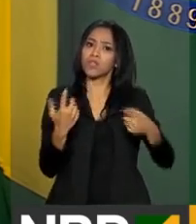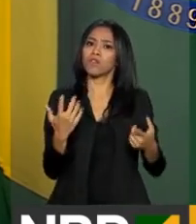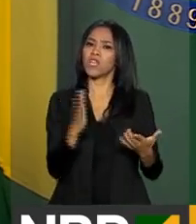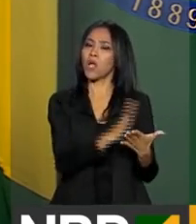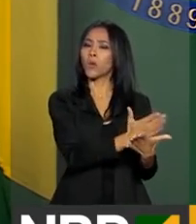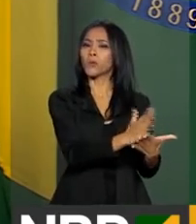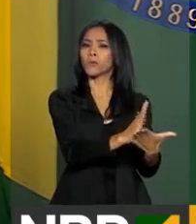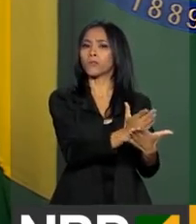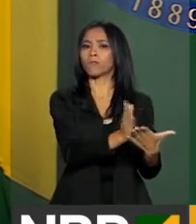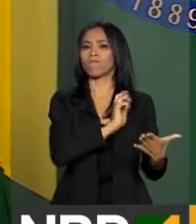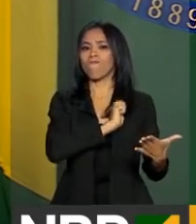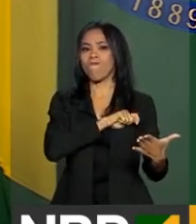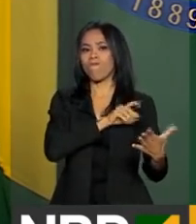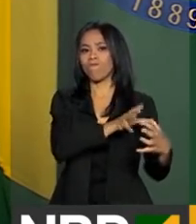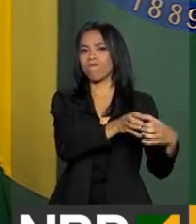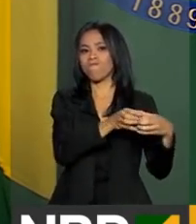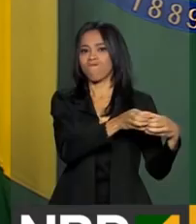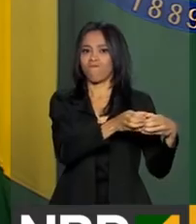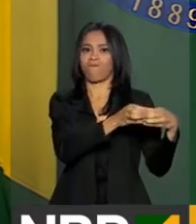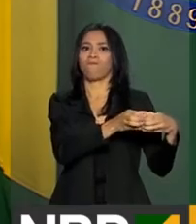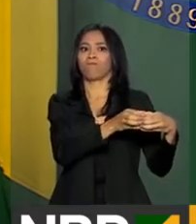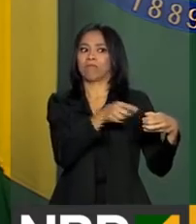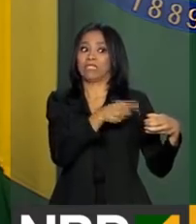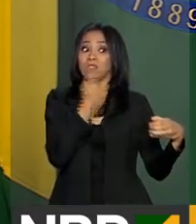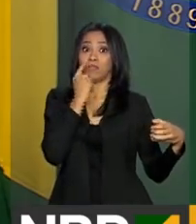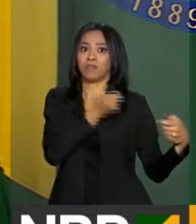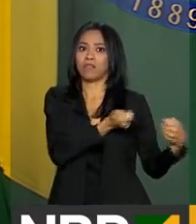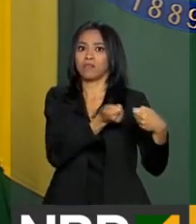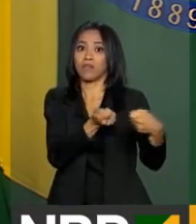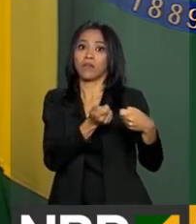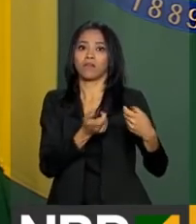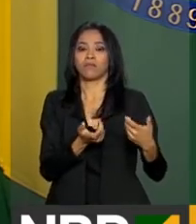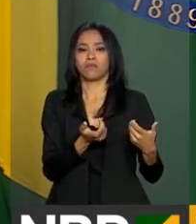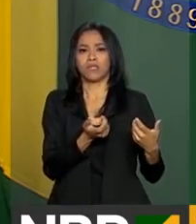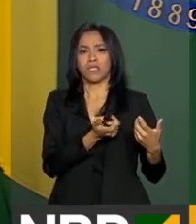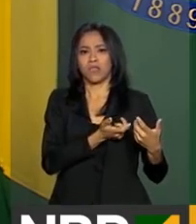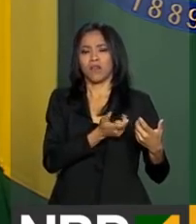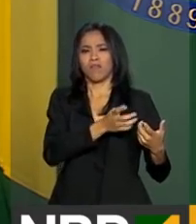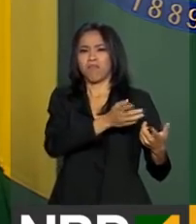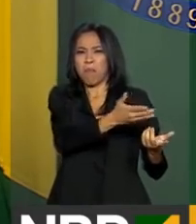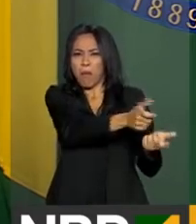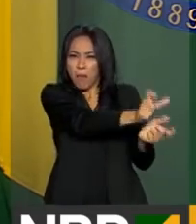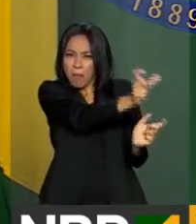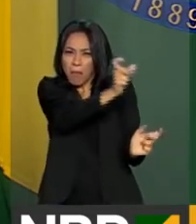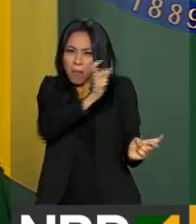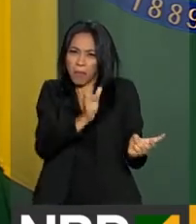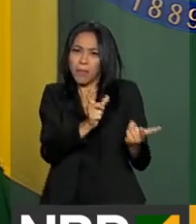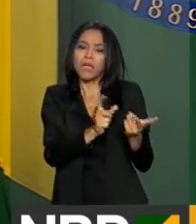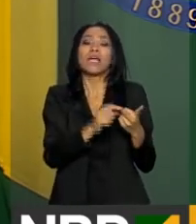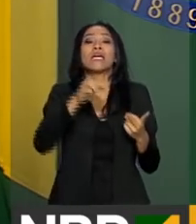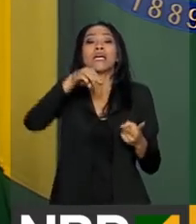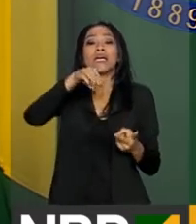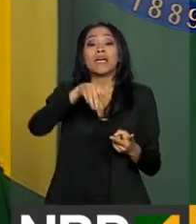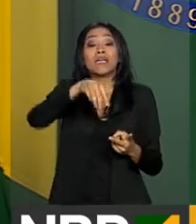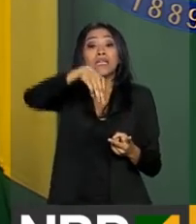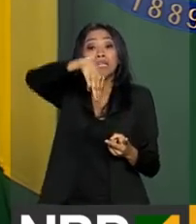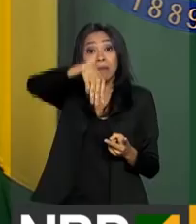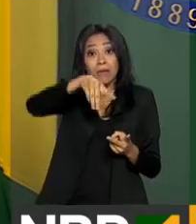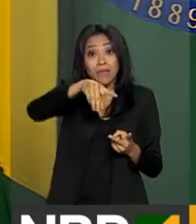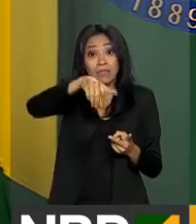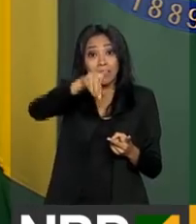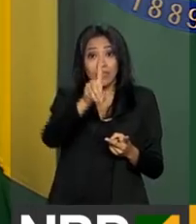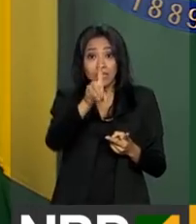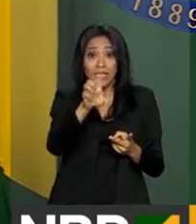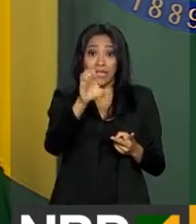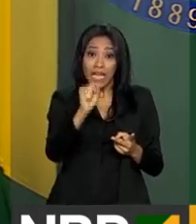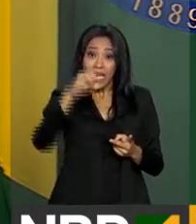tenta como agora tenta desmoralizar ou buscar desmoralizar a figura institucional da